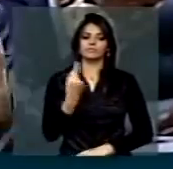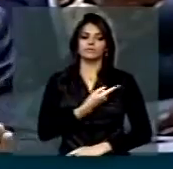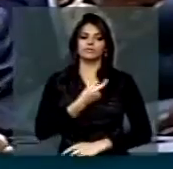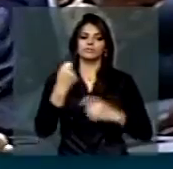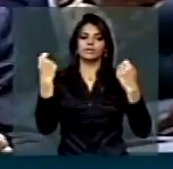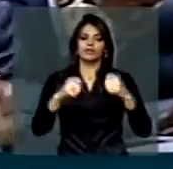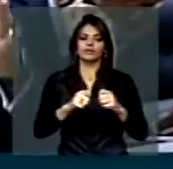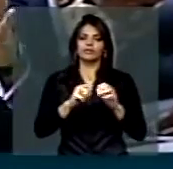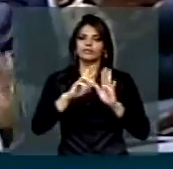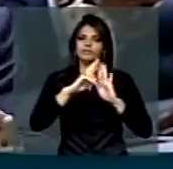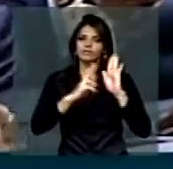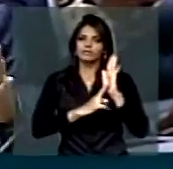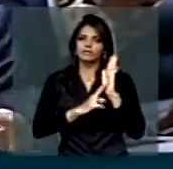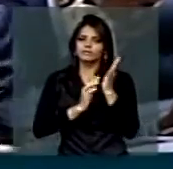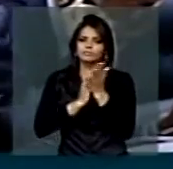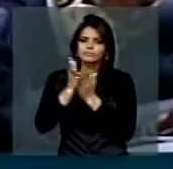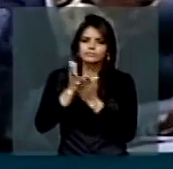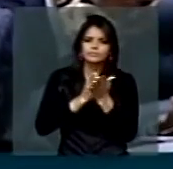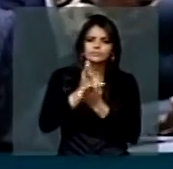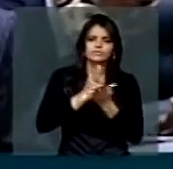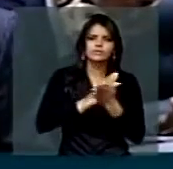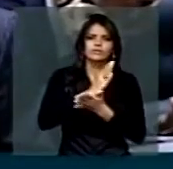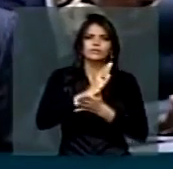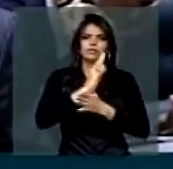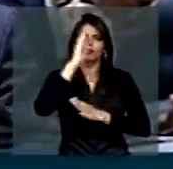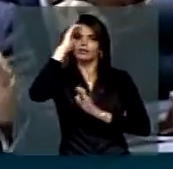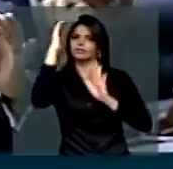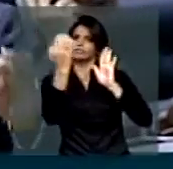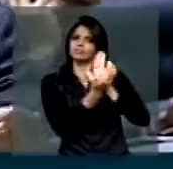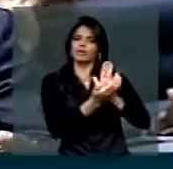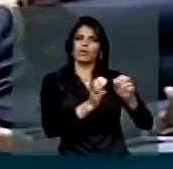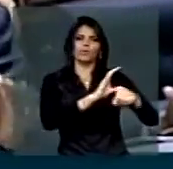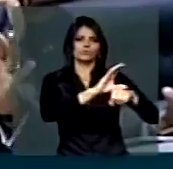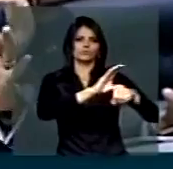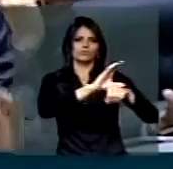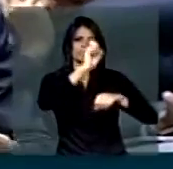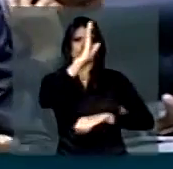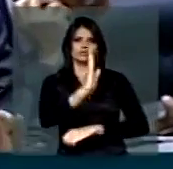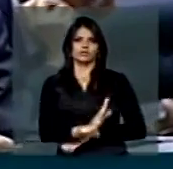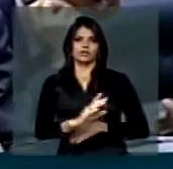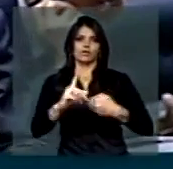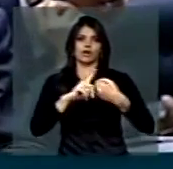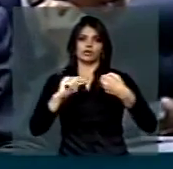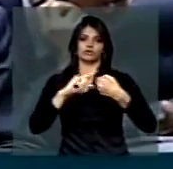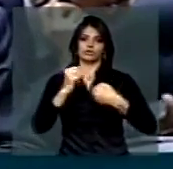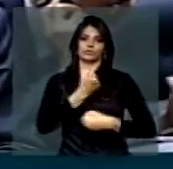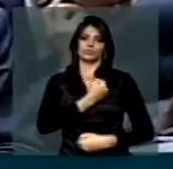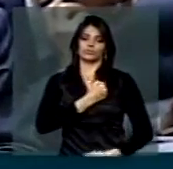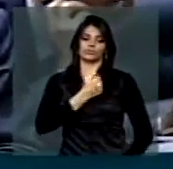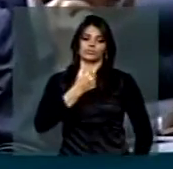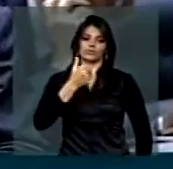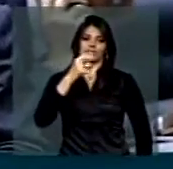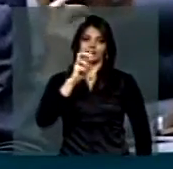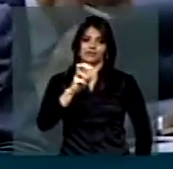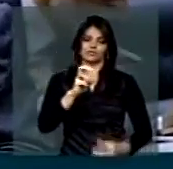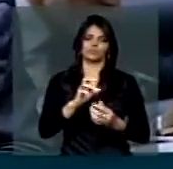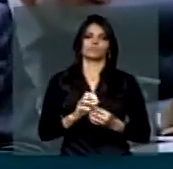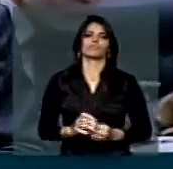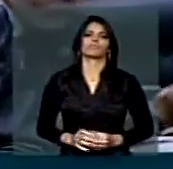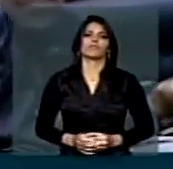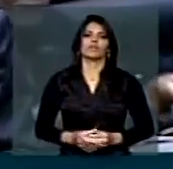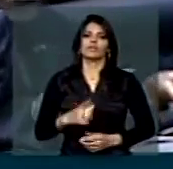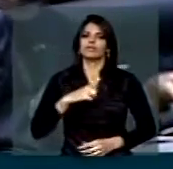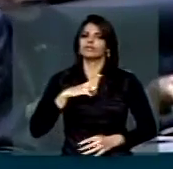dos parâmetros e dos ditames da nossa Constituição. A Constituição brasileira, no seu artigo 15, no seu artigo 5º, de